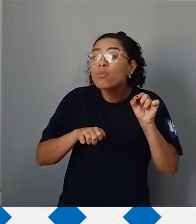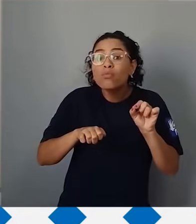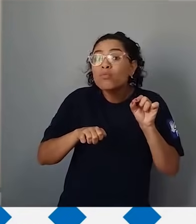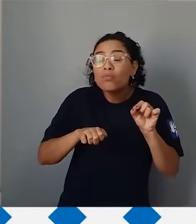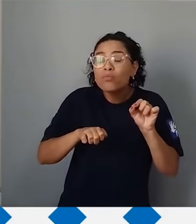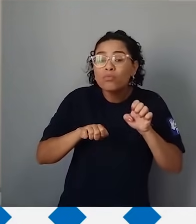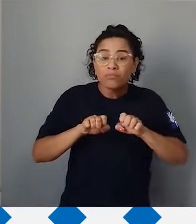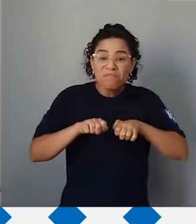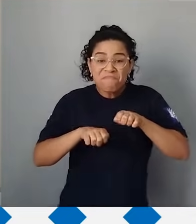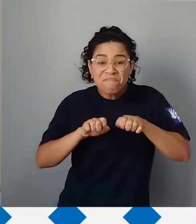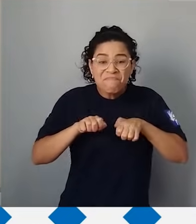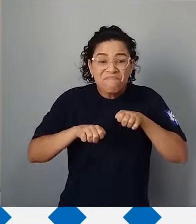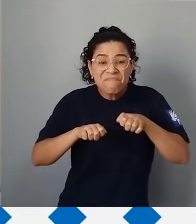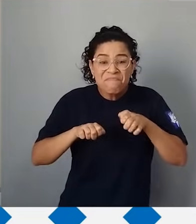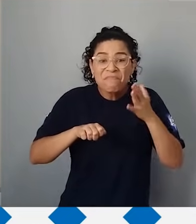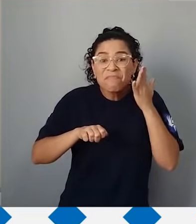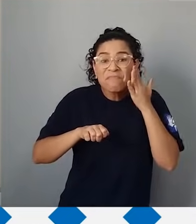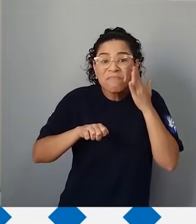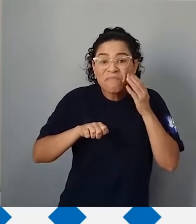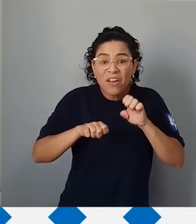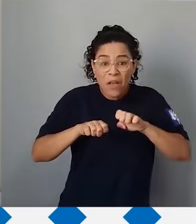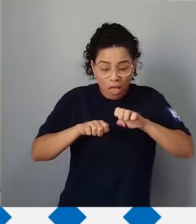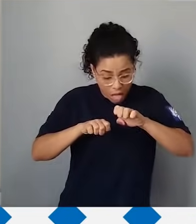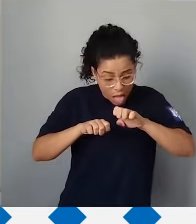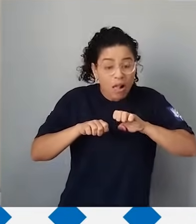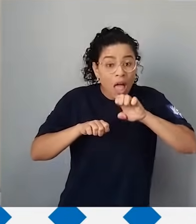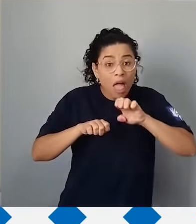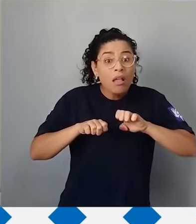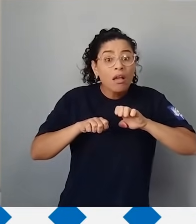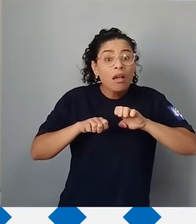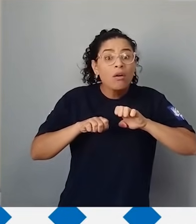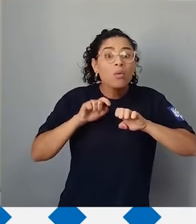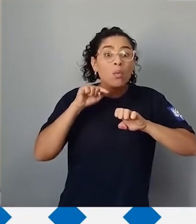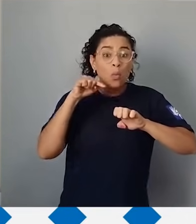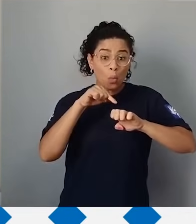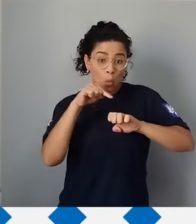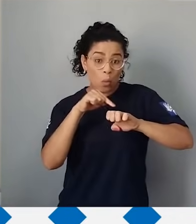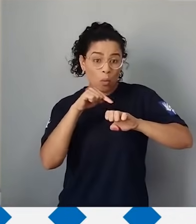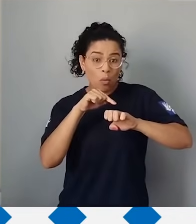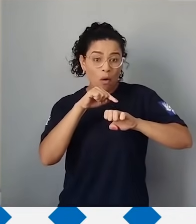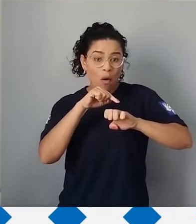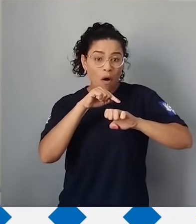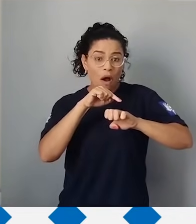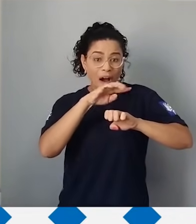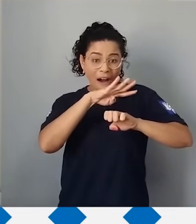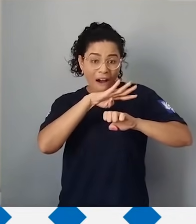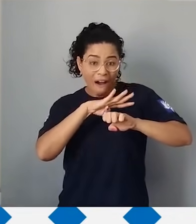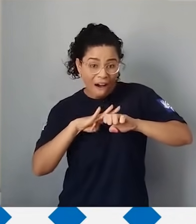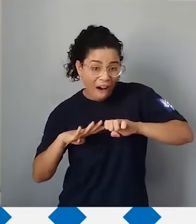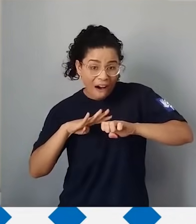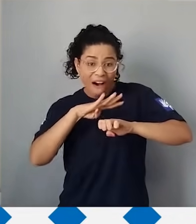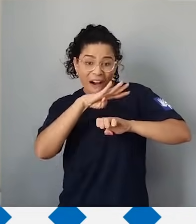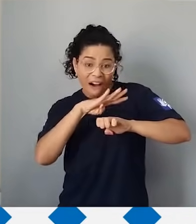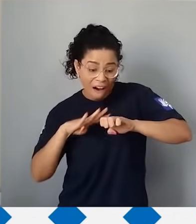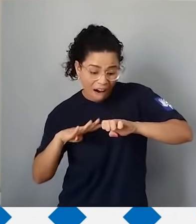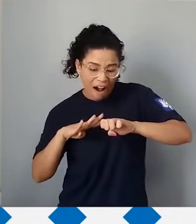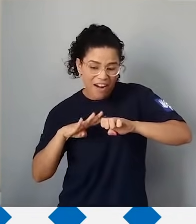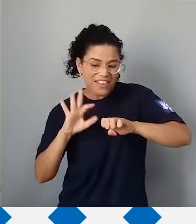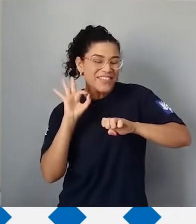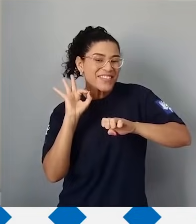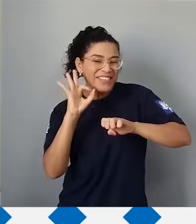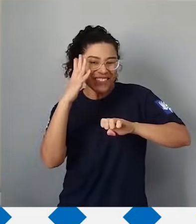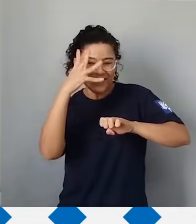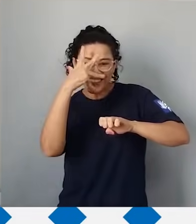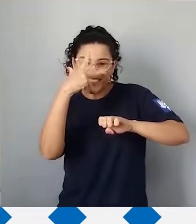quem sabe assim, com as patinhas listradinhas. Olha como ele ficou